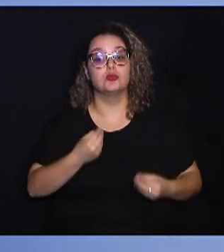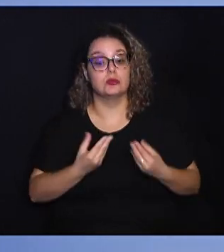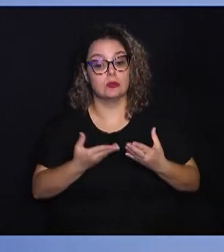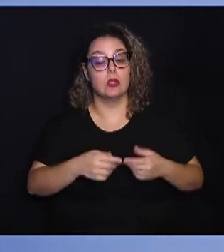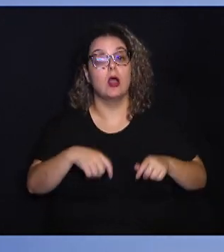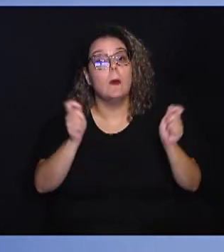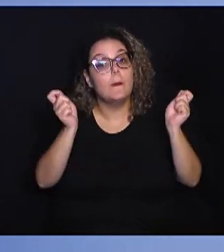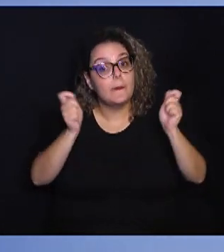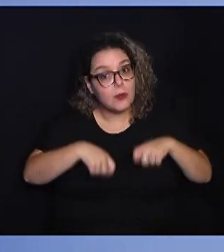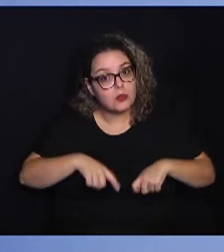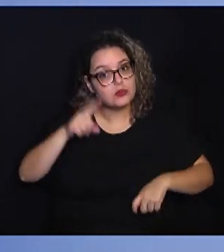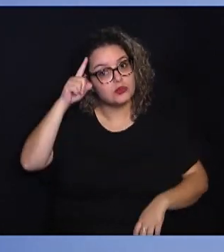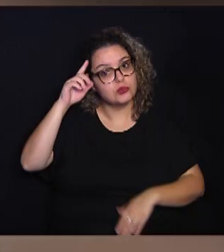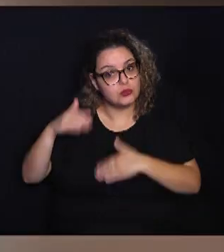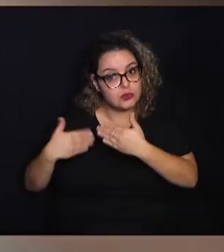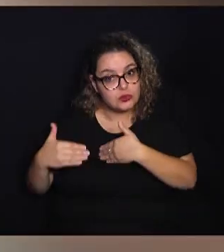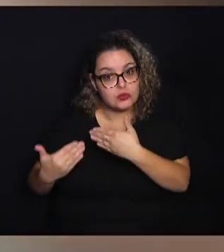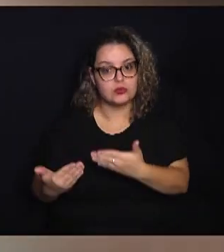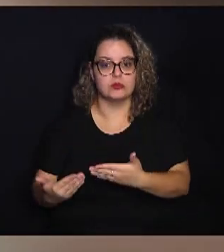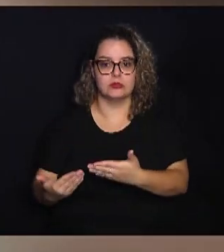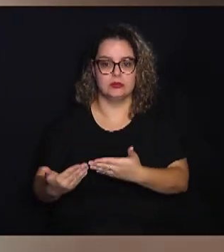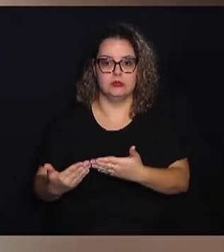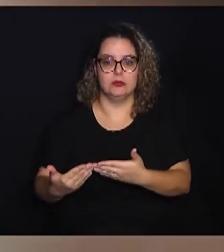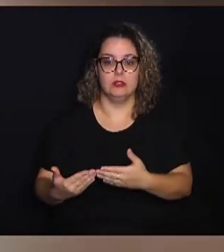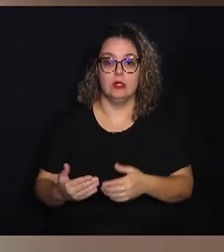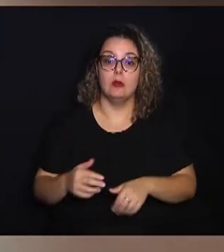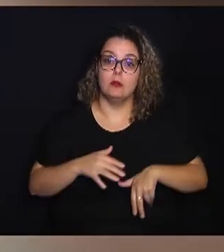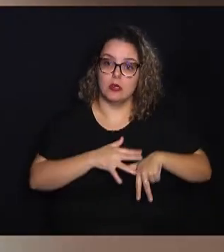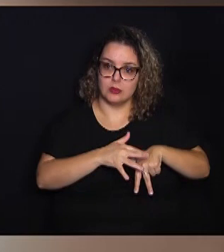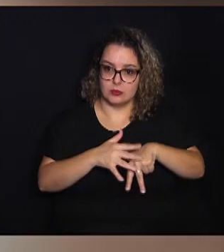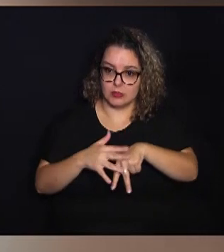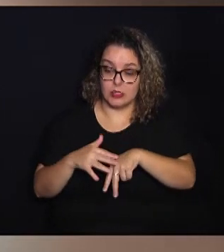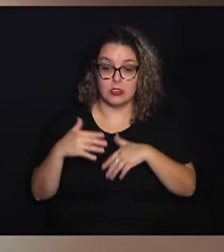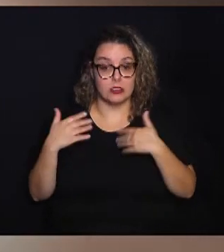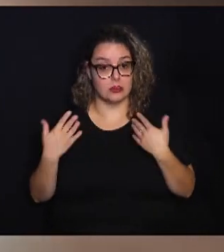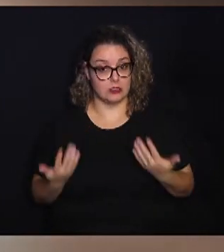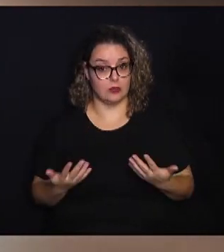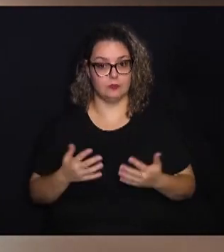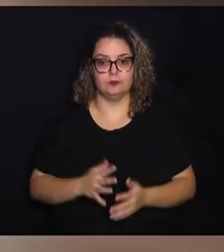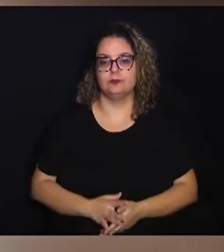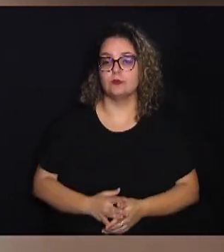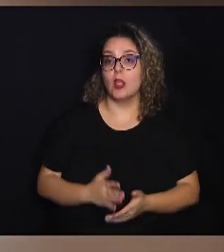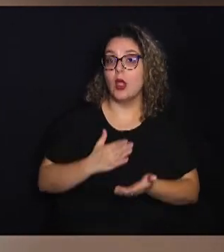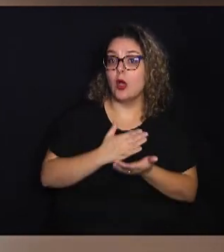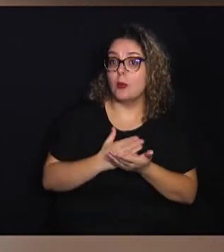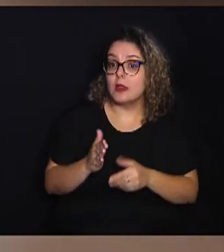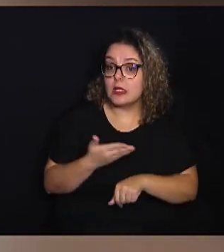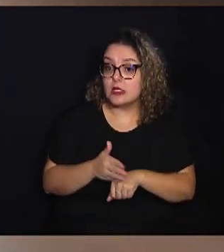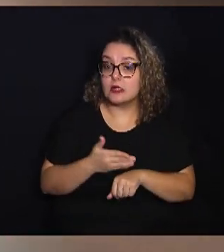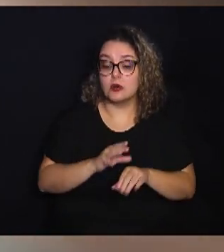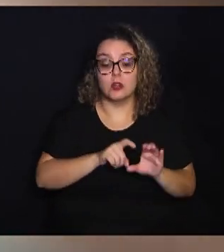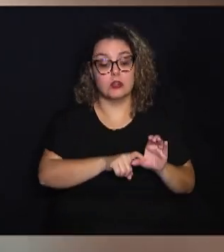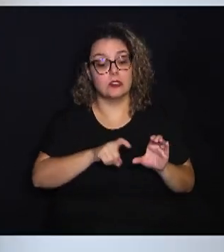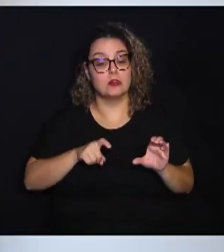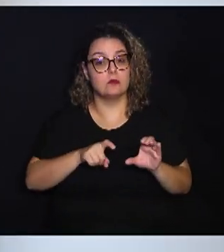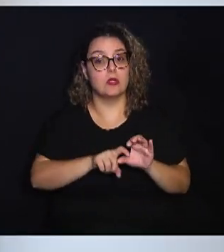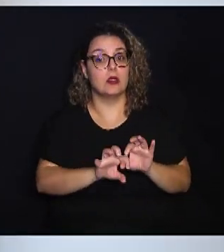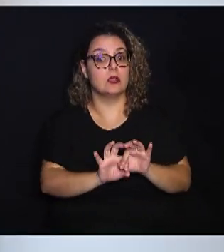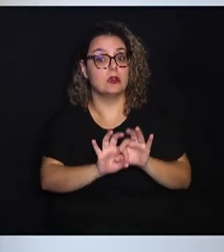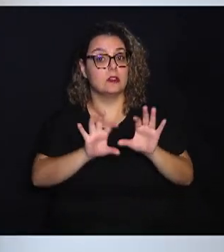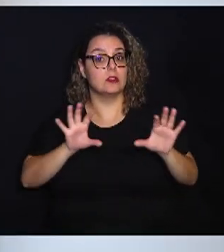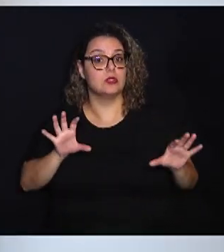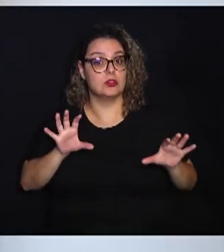de vida diária, que são as AVDs, para os pacientes. Então, a gente começa a treinar autonomia, independência,